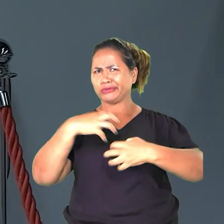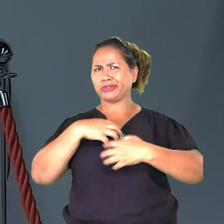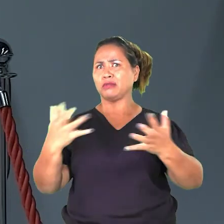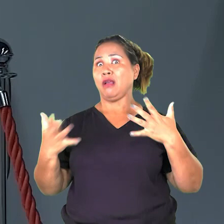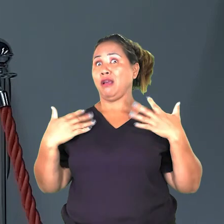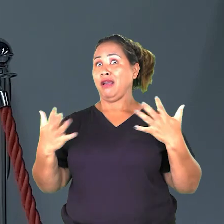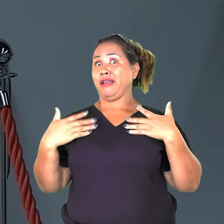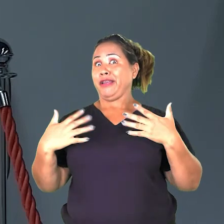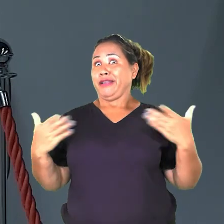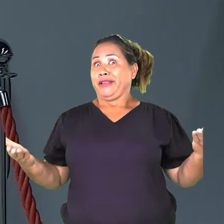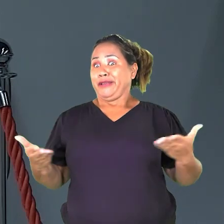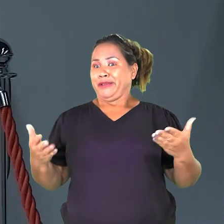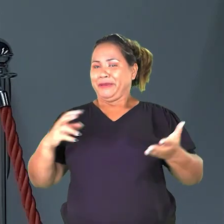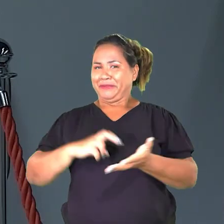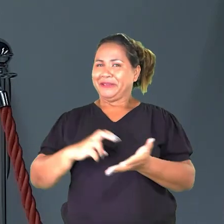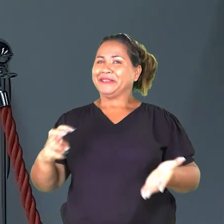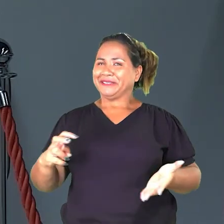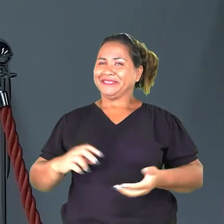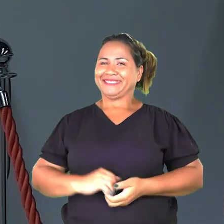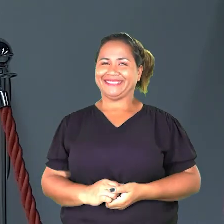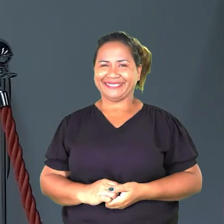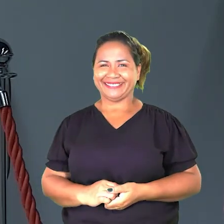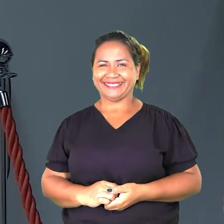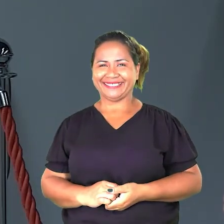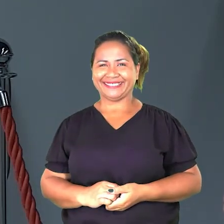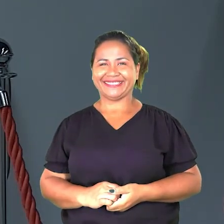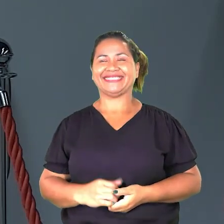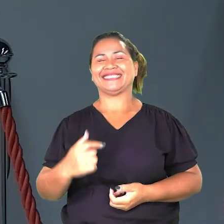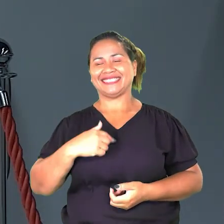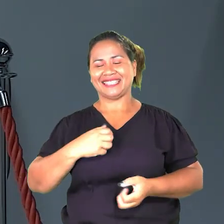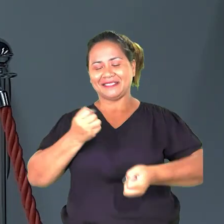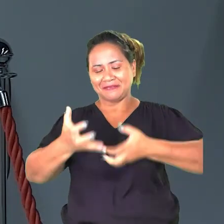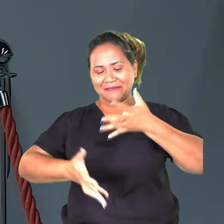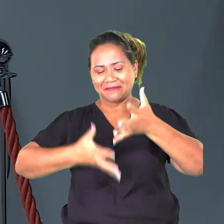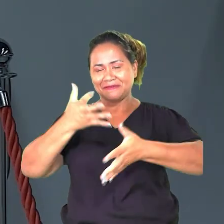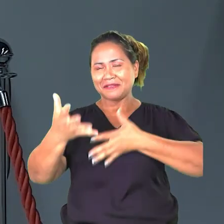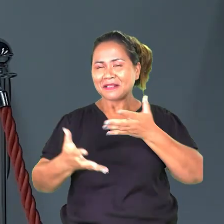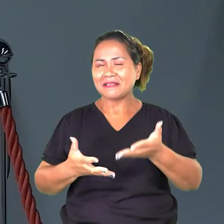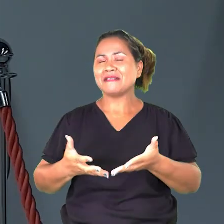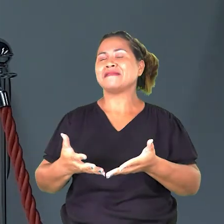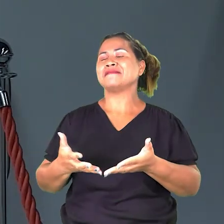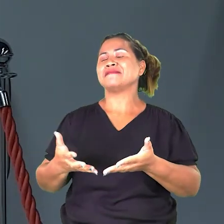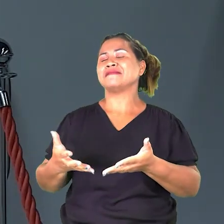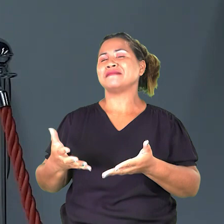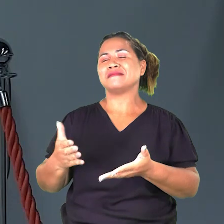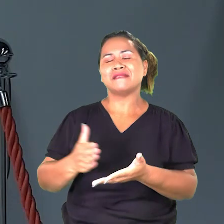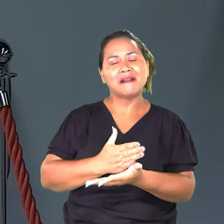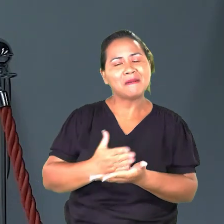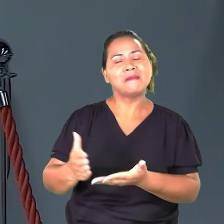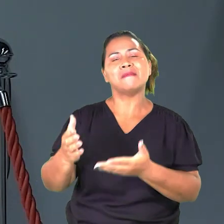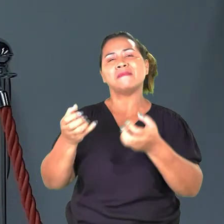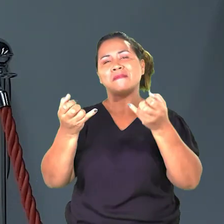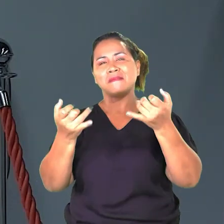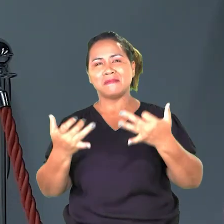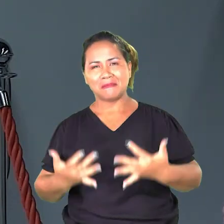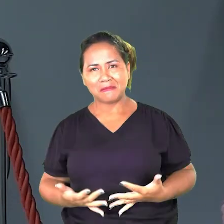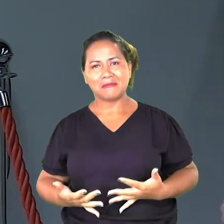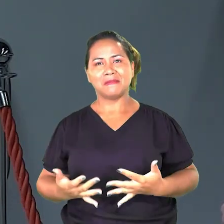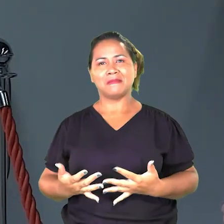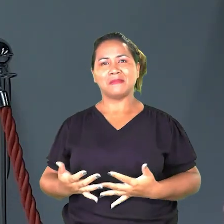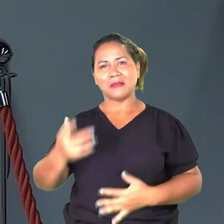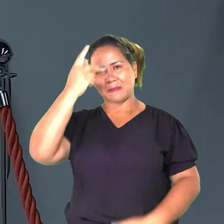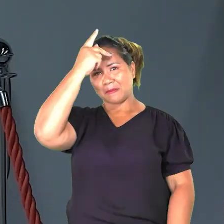demais, não quero me alongar, percebo que está um pouco quente essa manhã, né? E vou falar aqui